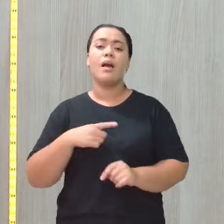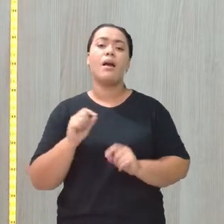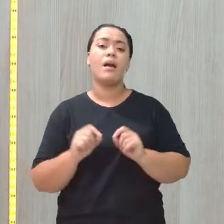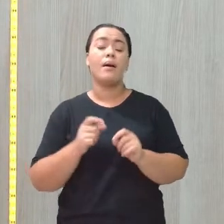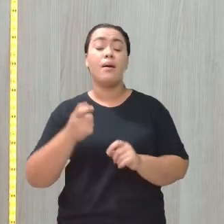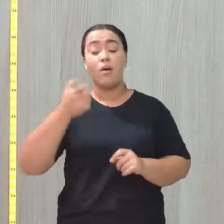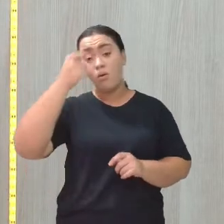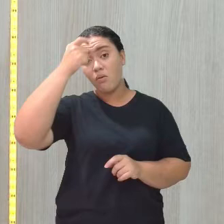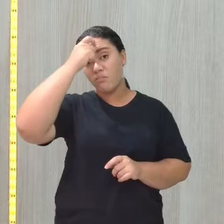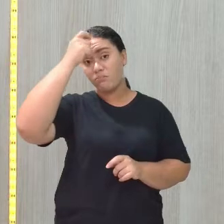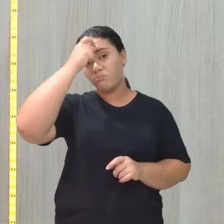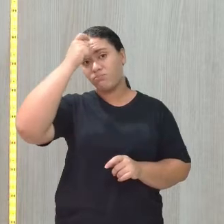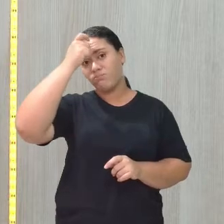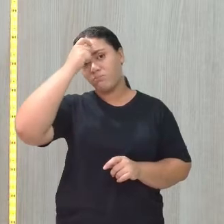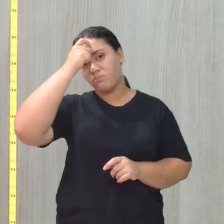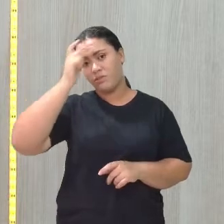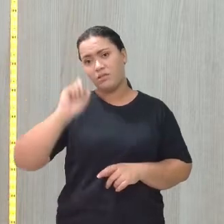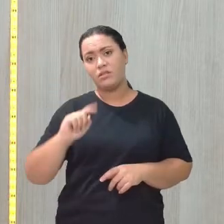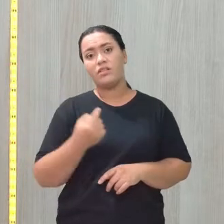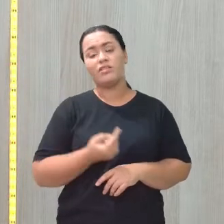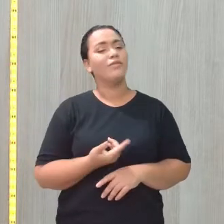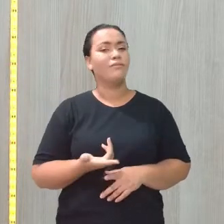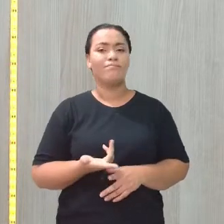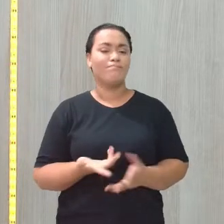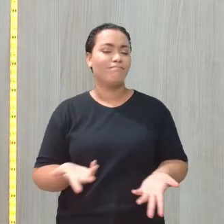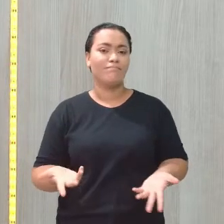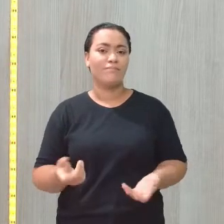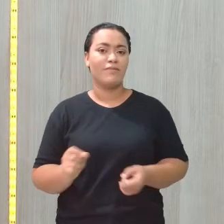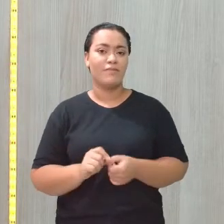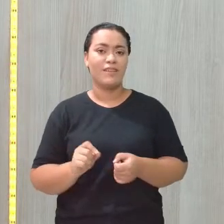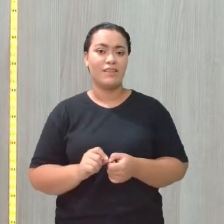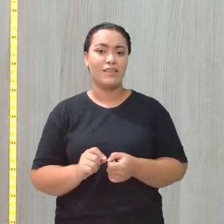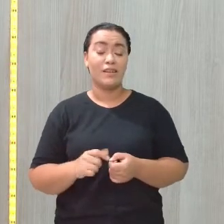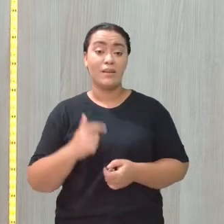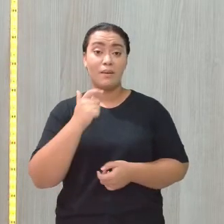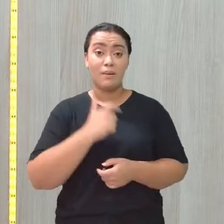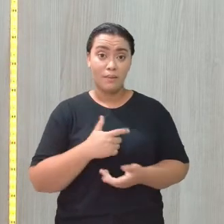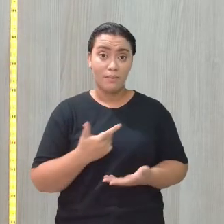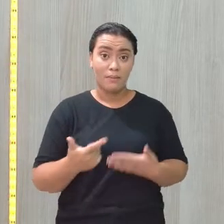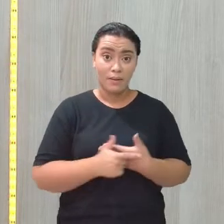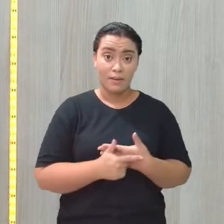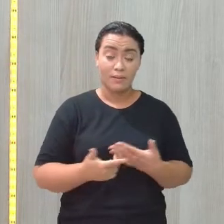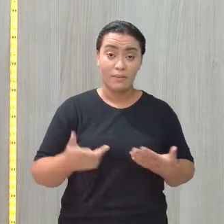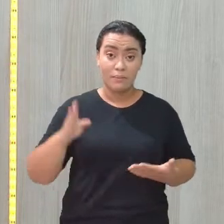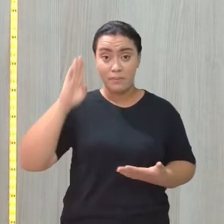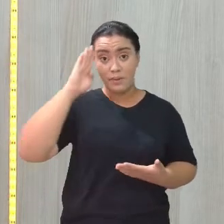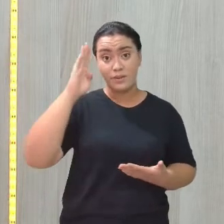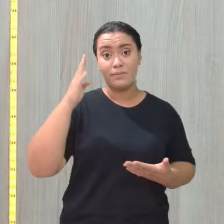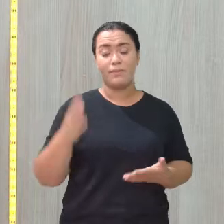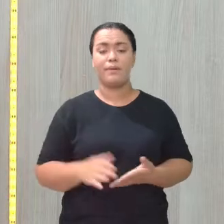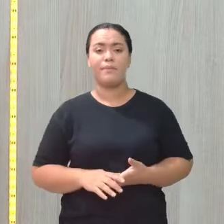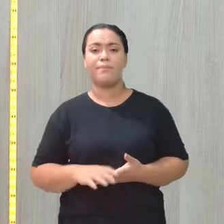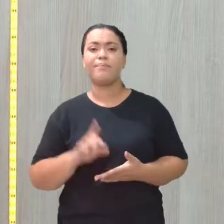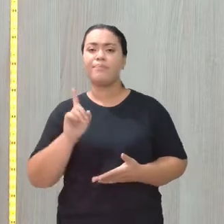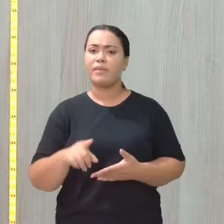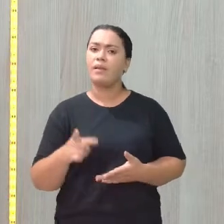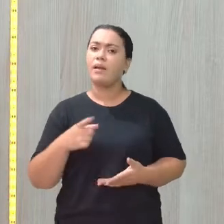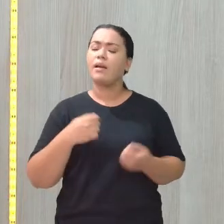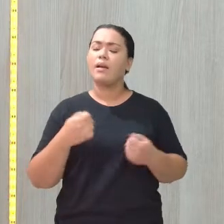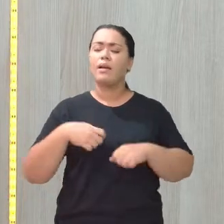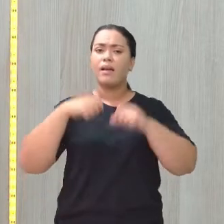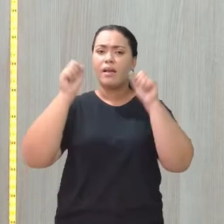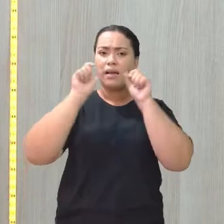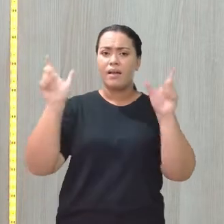uma conscientização e nós não estamos fazendo também a nossa parte principal. Então, justamente foi criado para esse alerta,